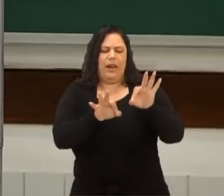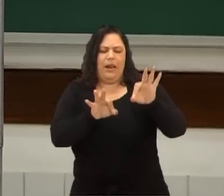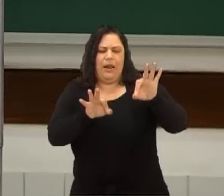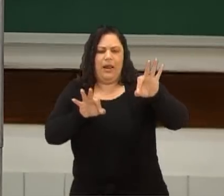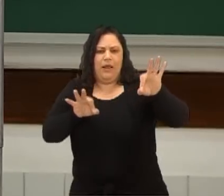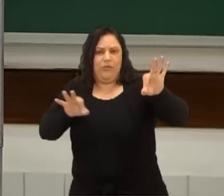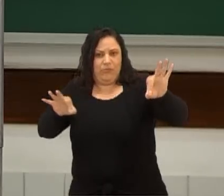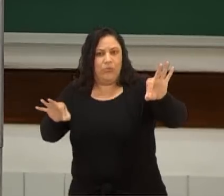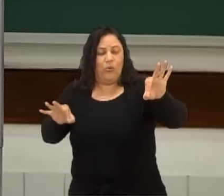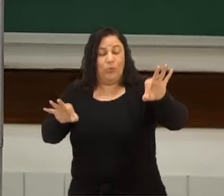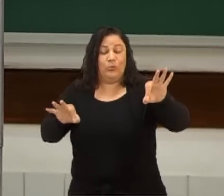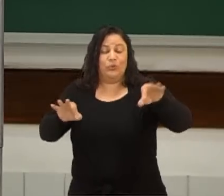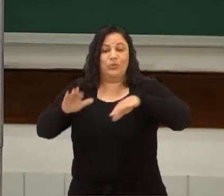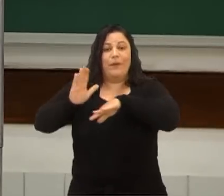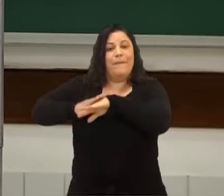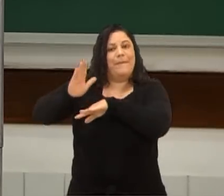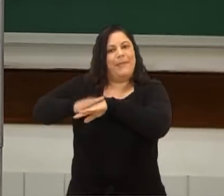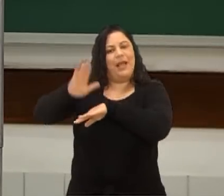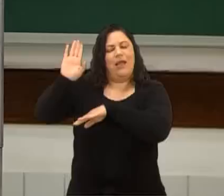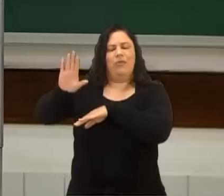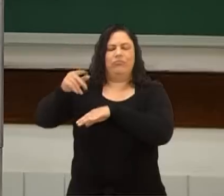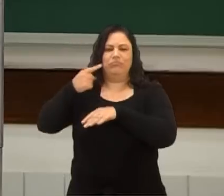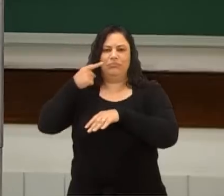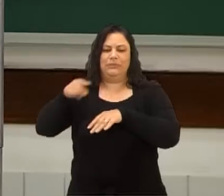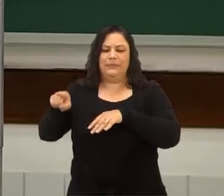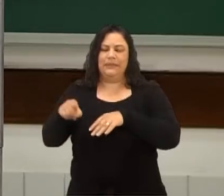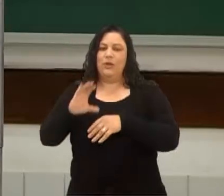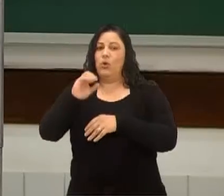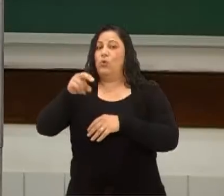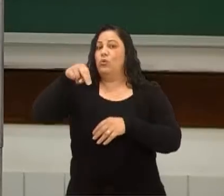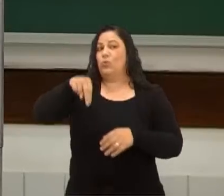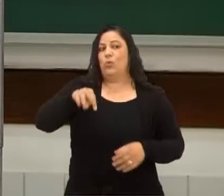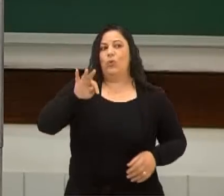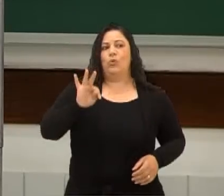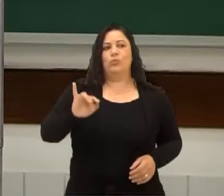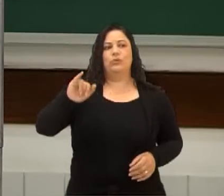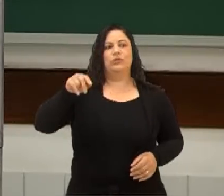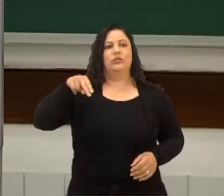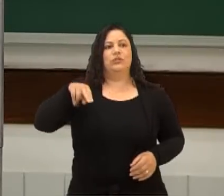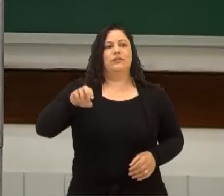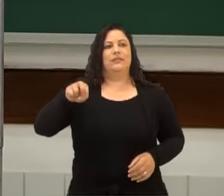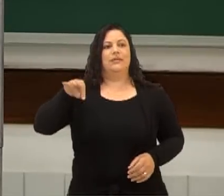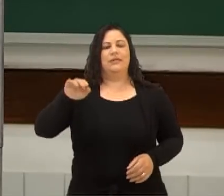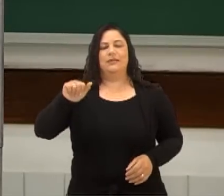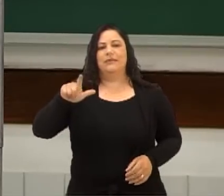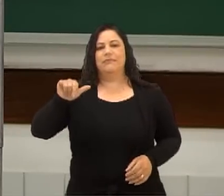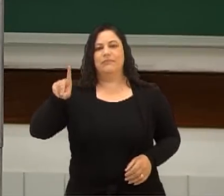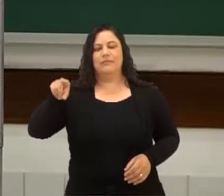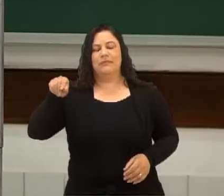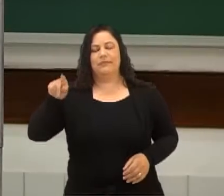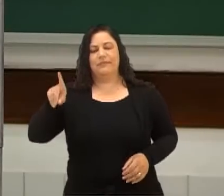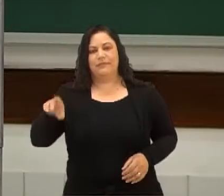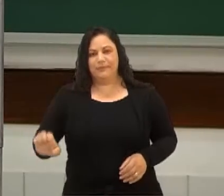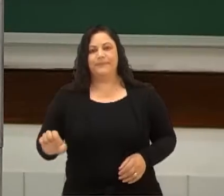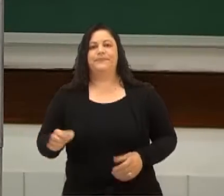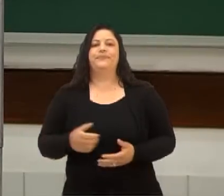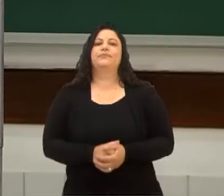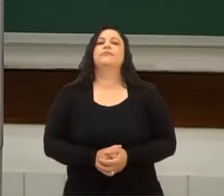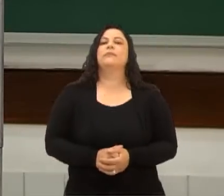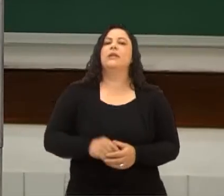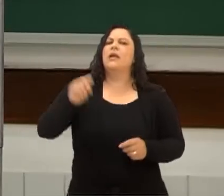do continente, maior essa continentalidade. Isso também reflete nas questões climáticas.